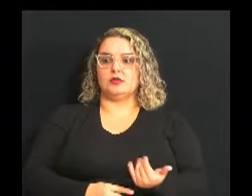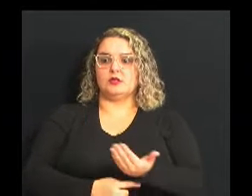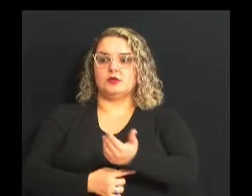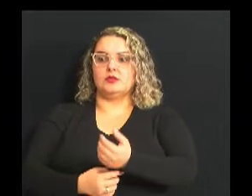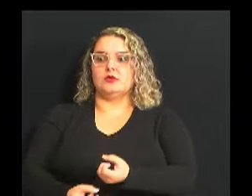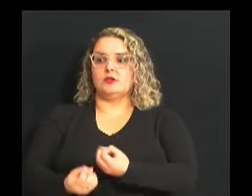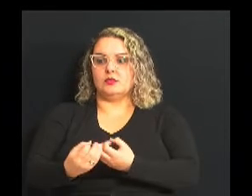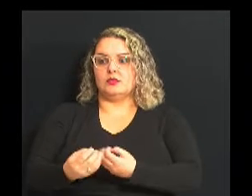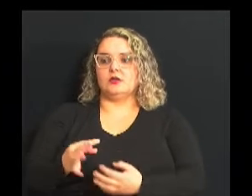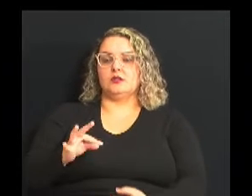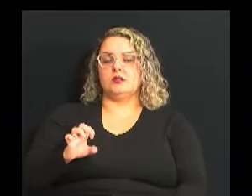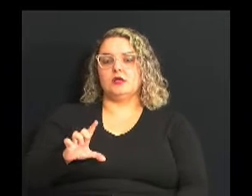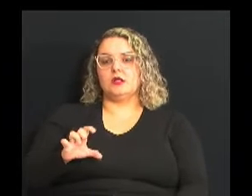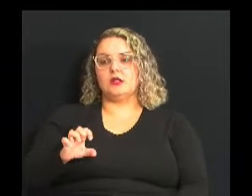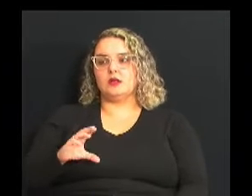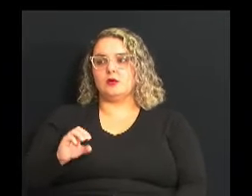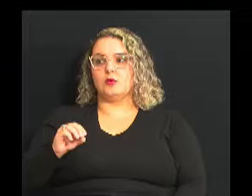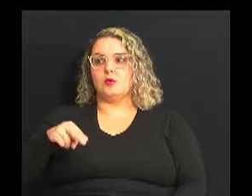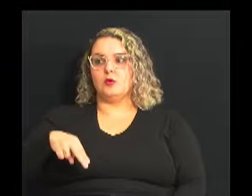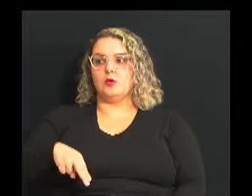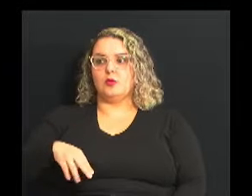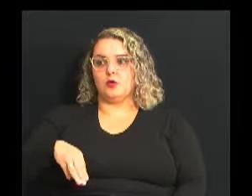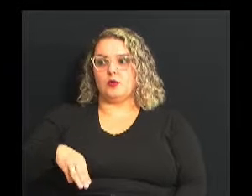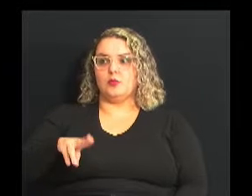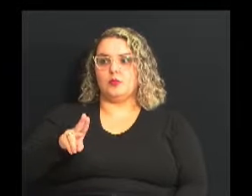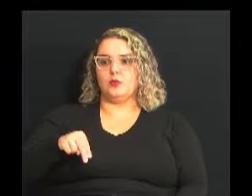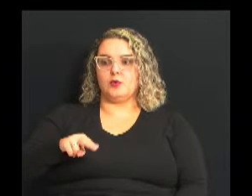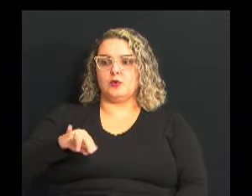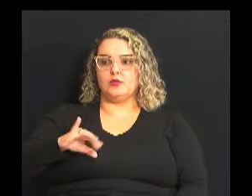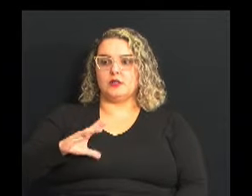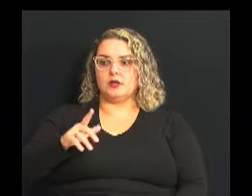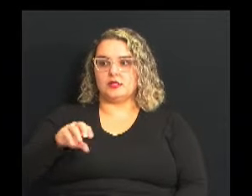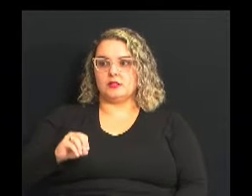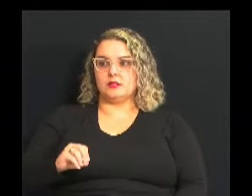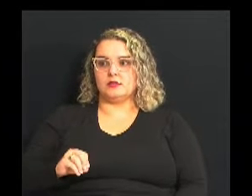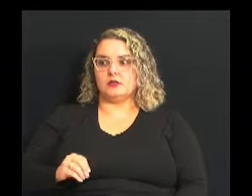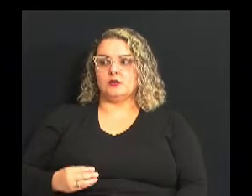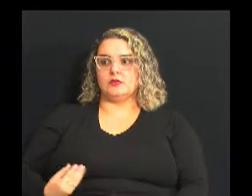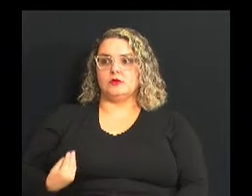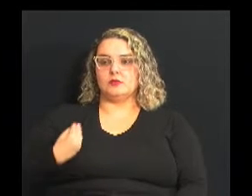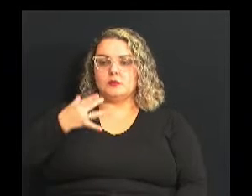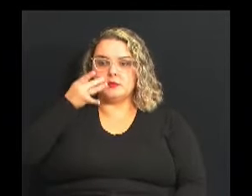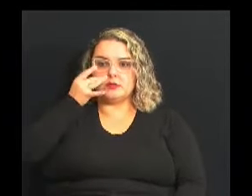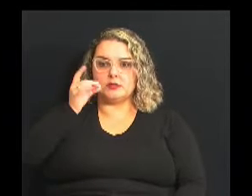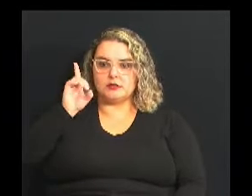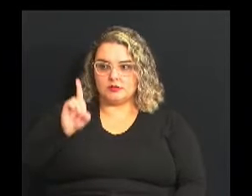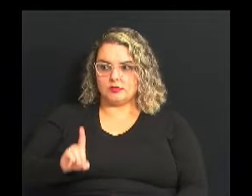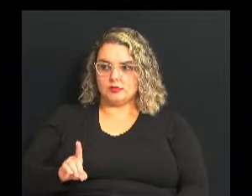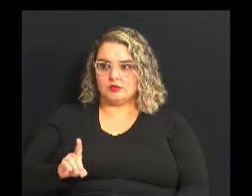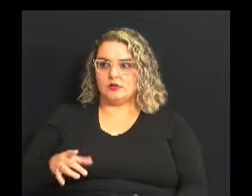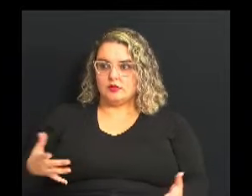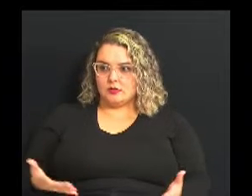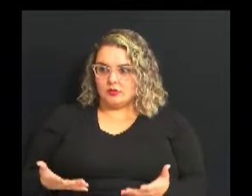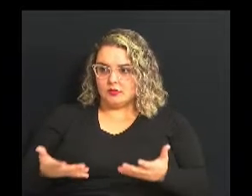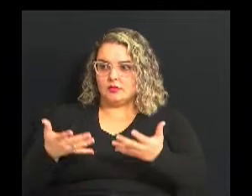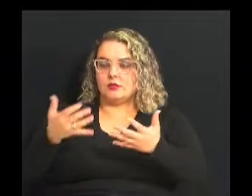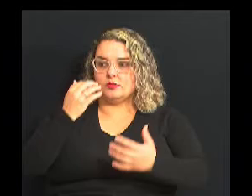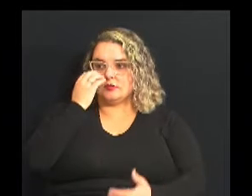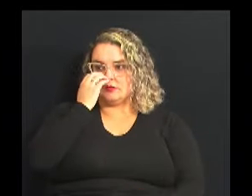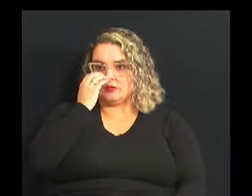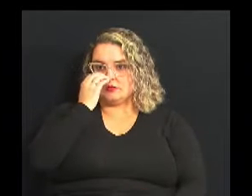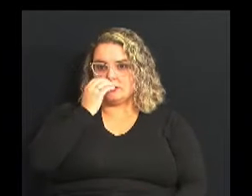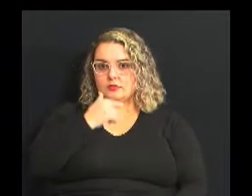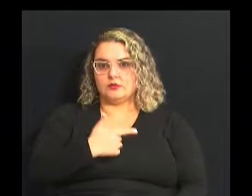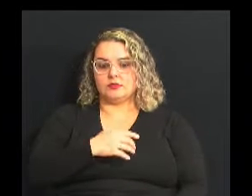Todos aqui presentes da diretoria ingressaram a partir de